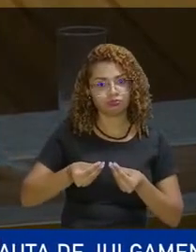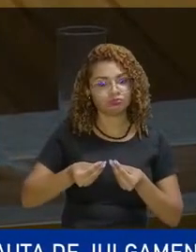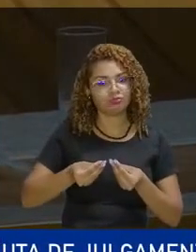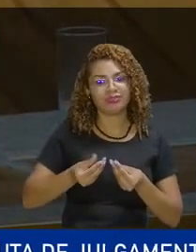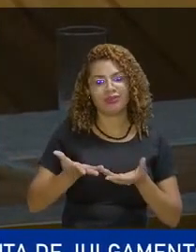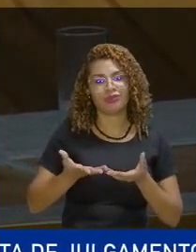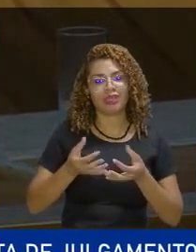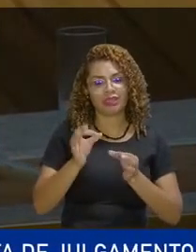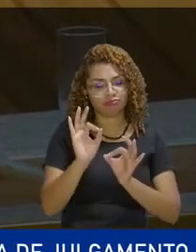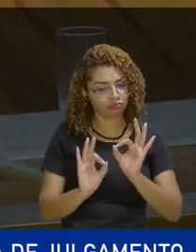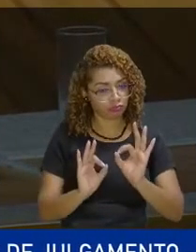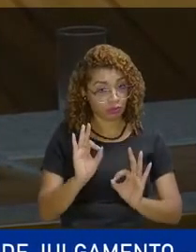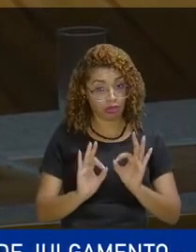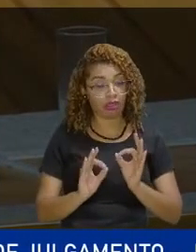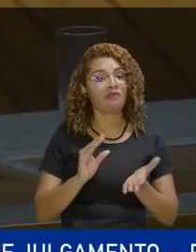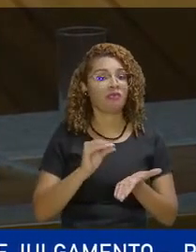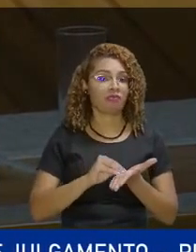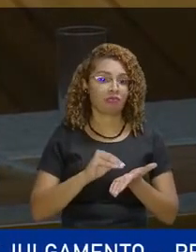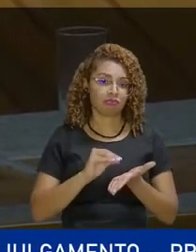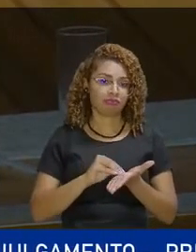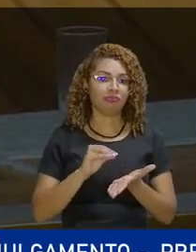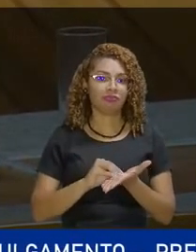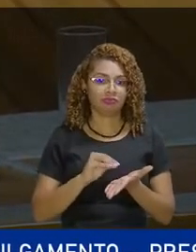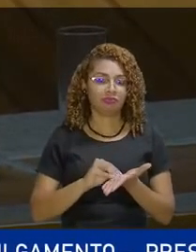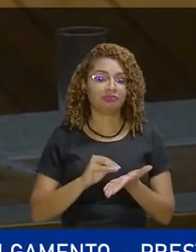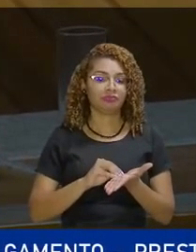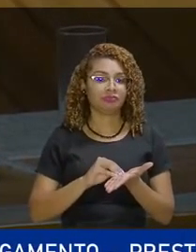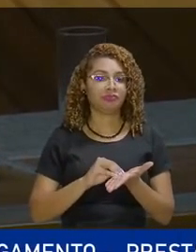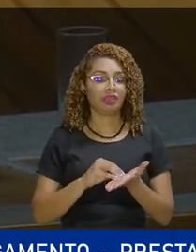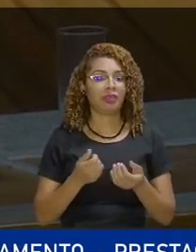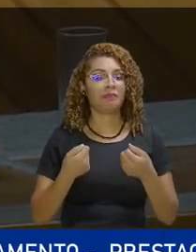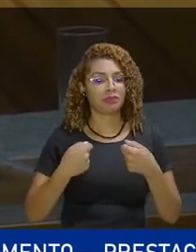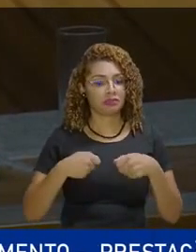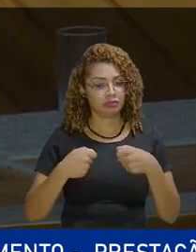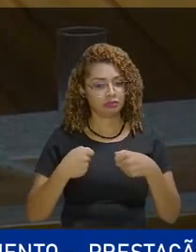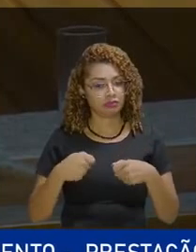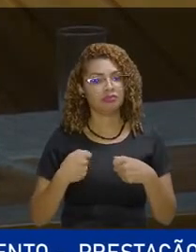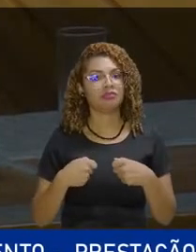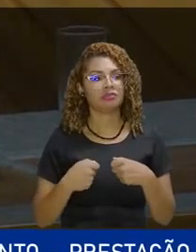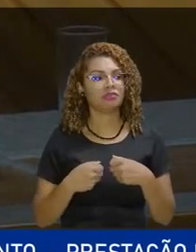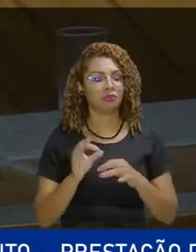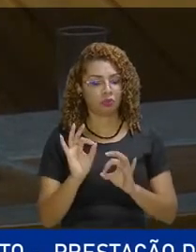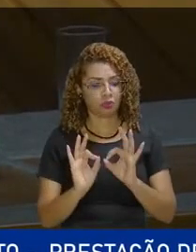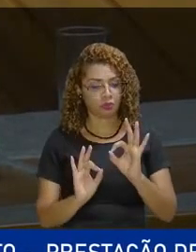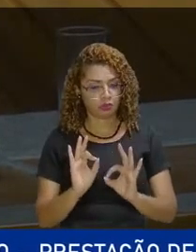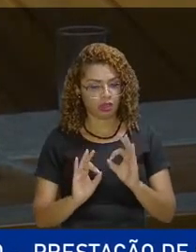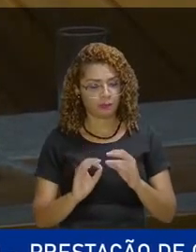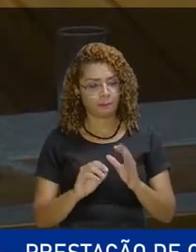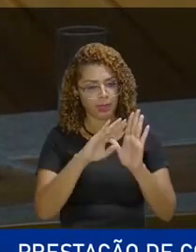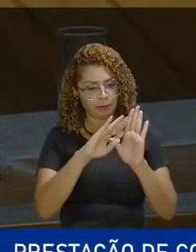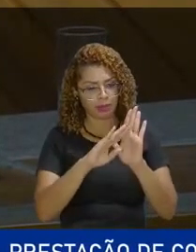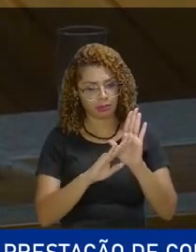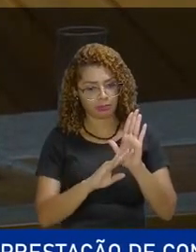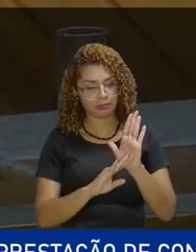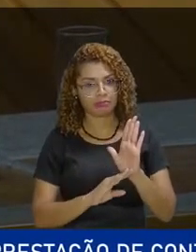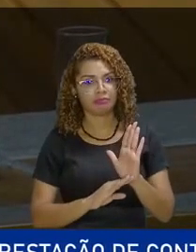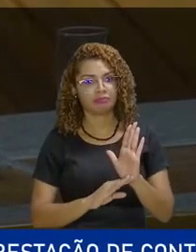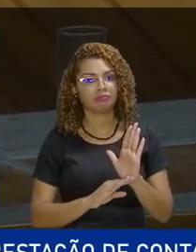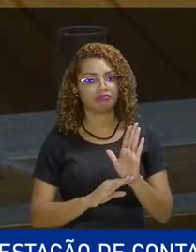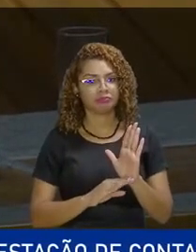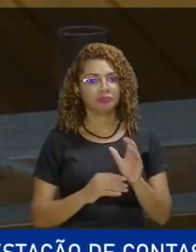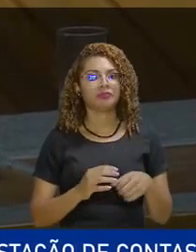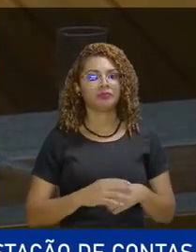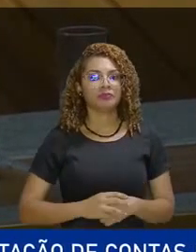na ordem, a apresentação não veio sequenciada. Então, o NACEP opinou pela aprovação